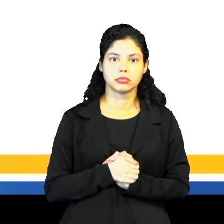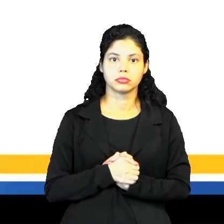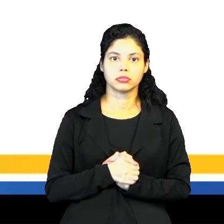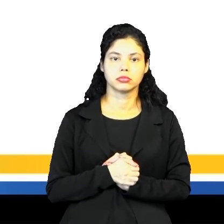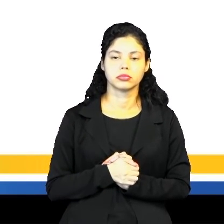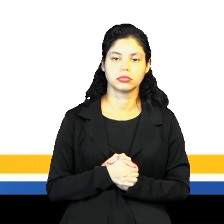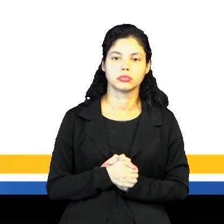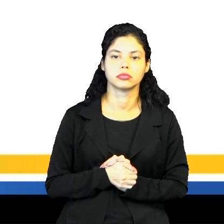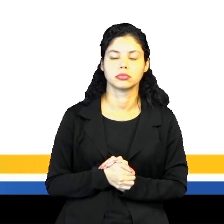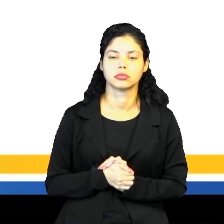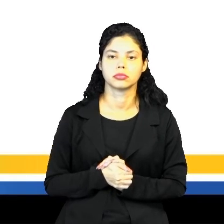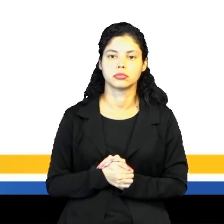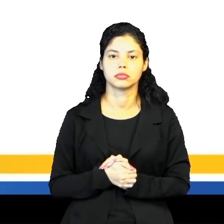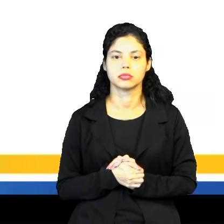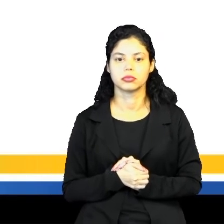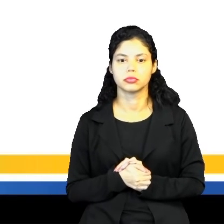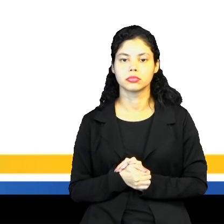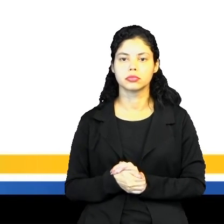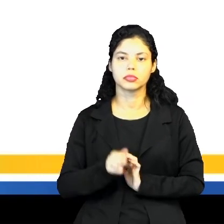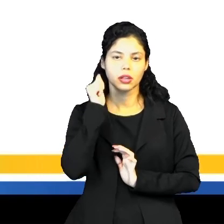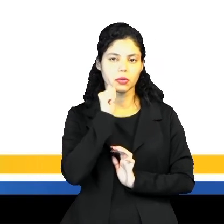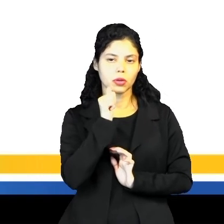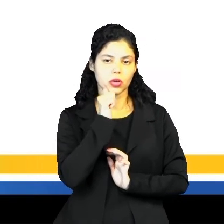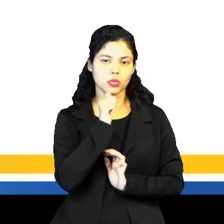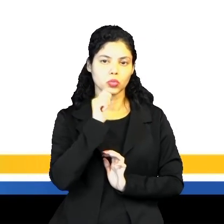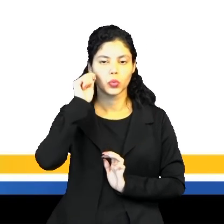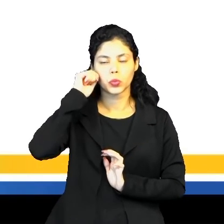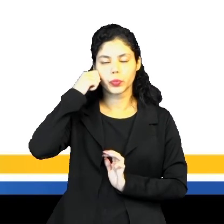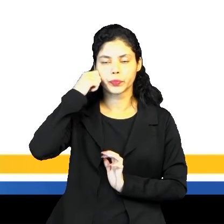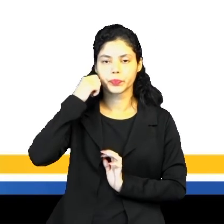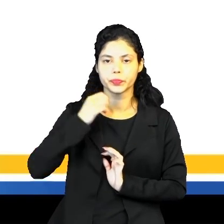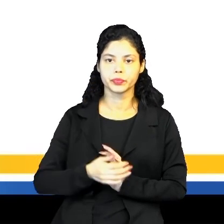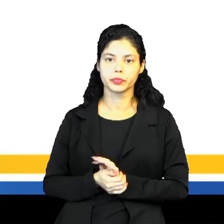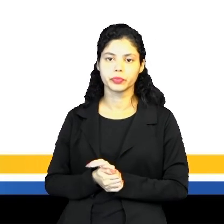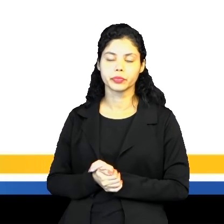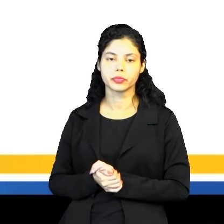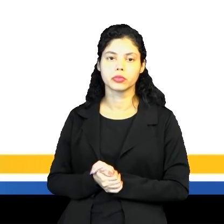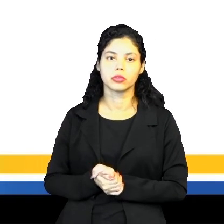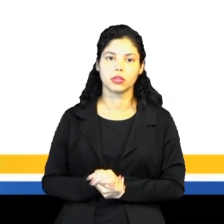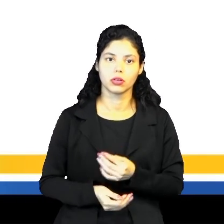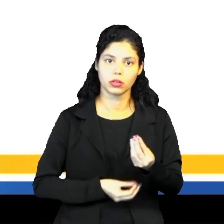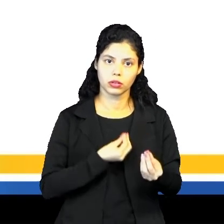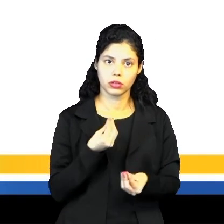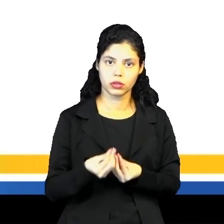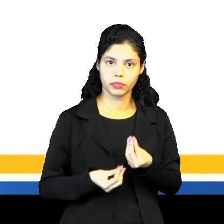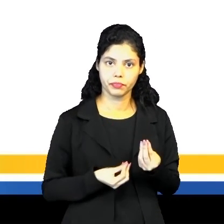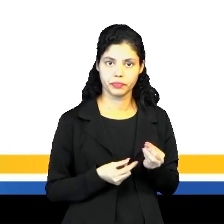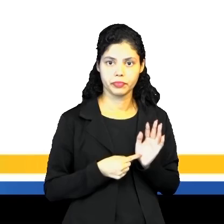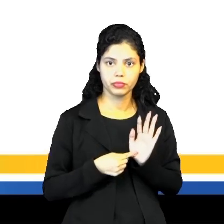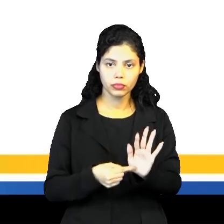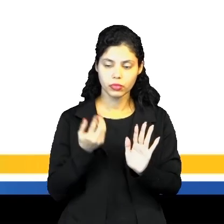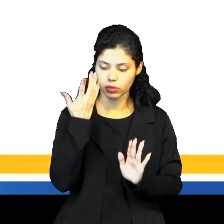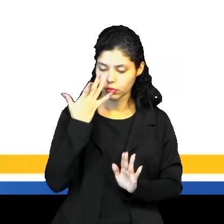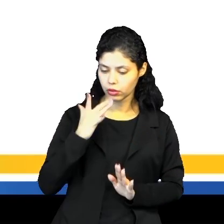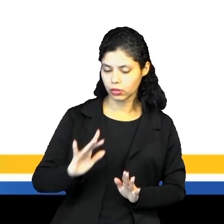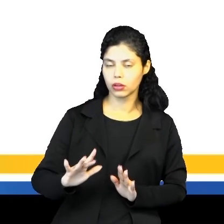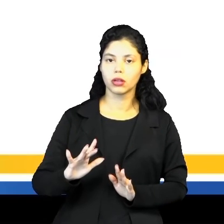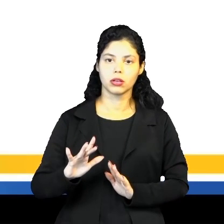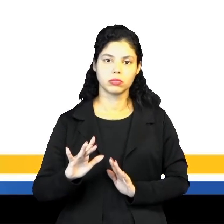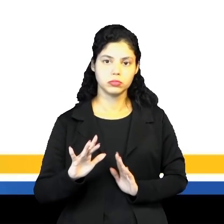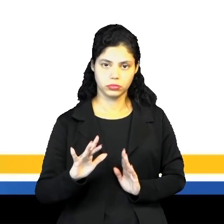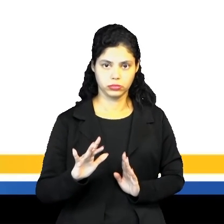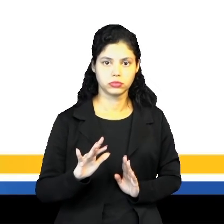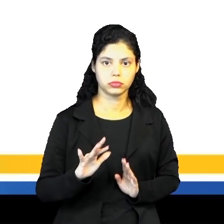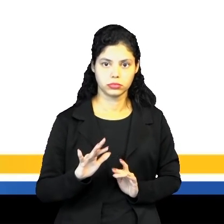Ninha morena, né? Ninha morena é menina morena, né? Então, tanto esse Ninha pode ser referido a uma criança,